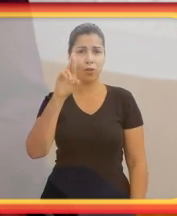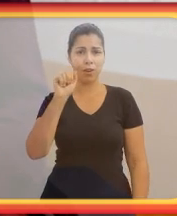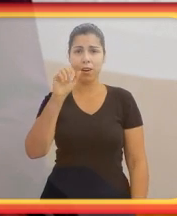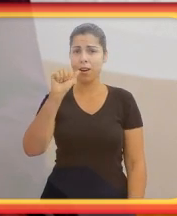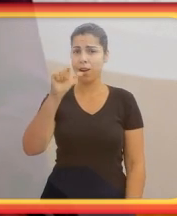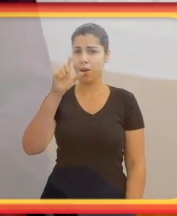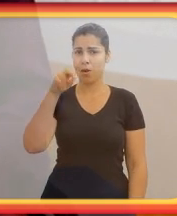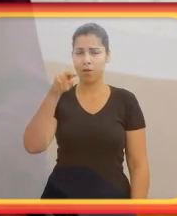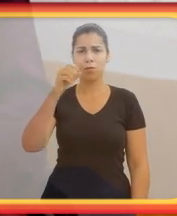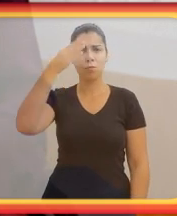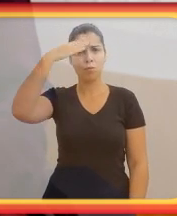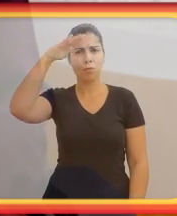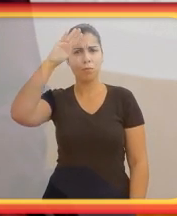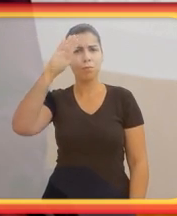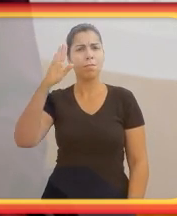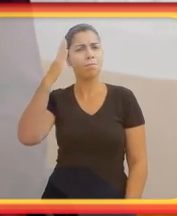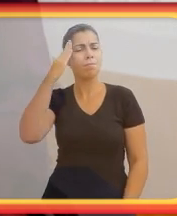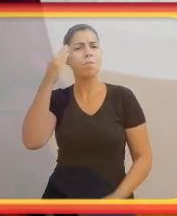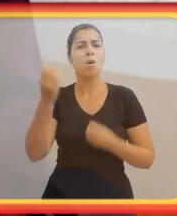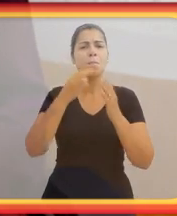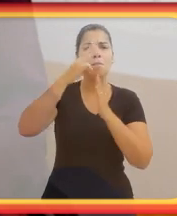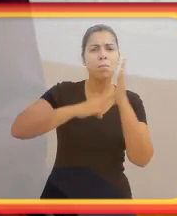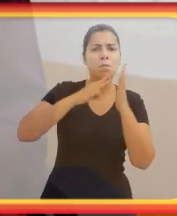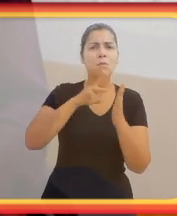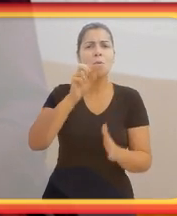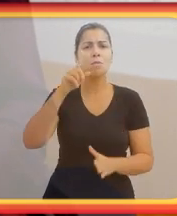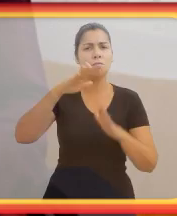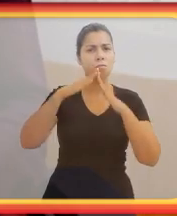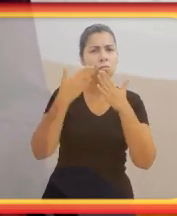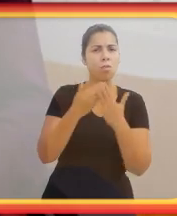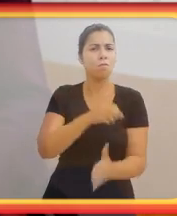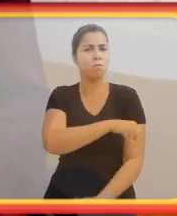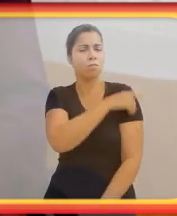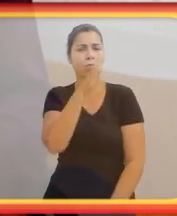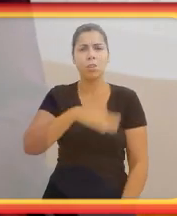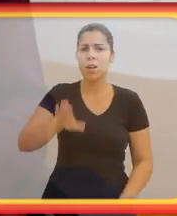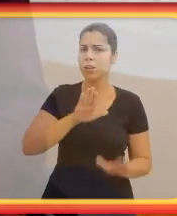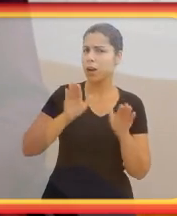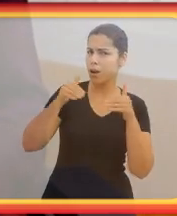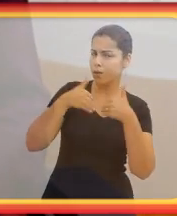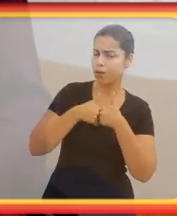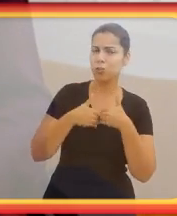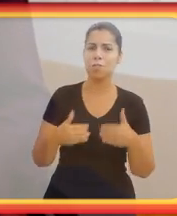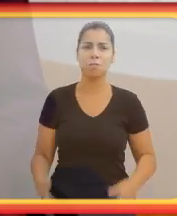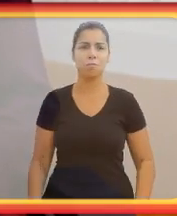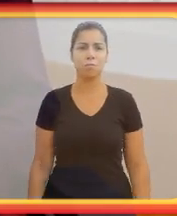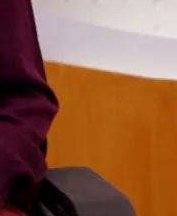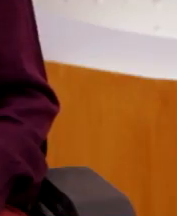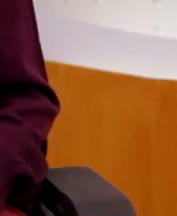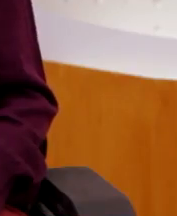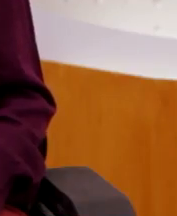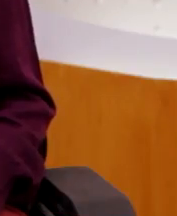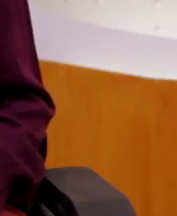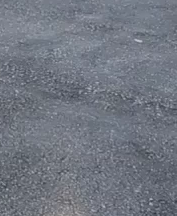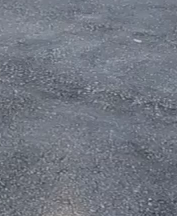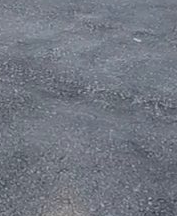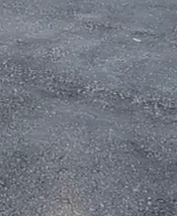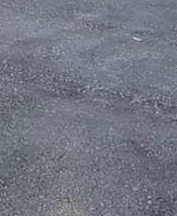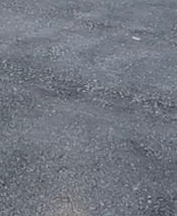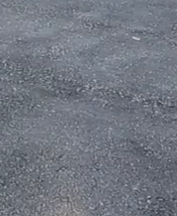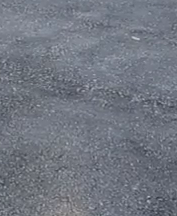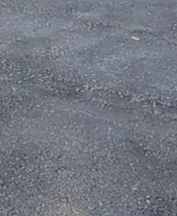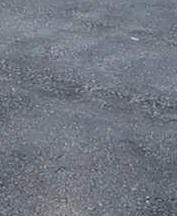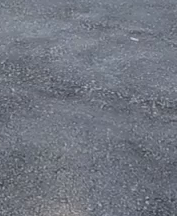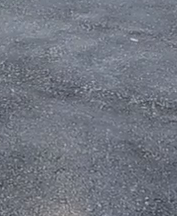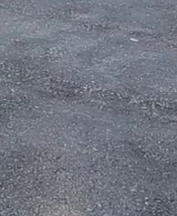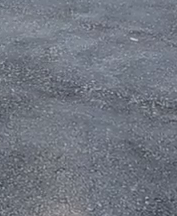Dora Alonso, em Cuba, para saber o método utilizado pela escola para alfabetizar crianças com autismo.